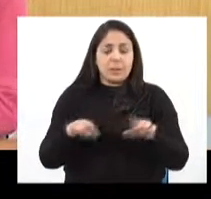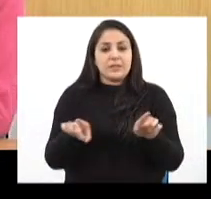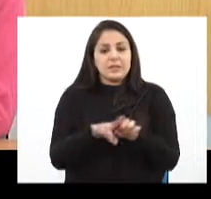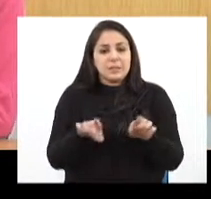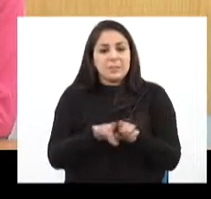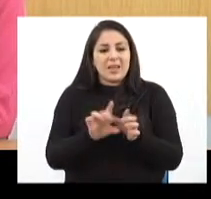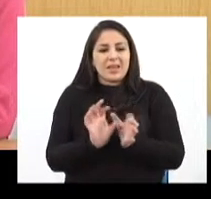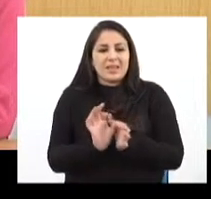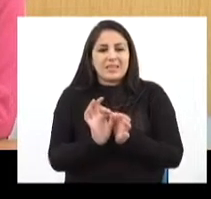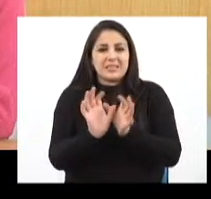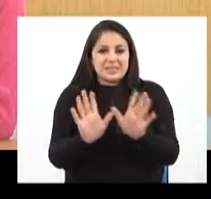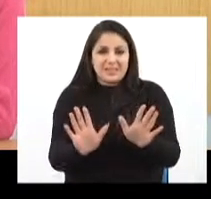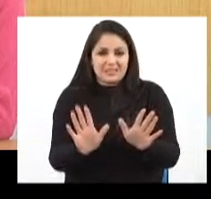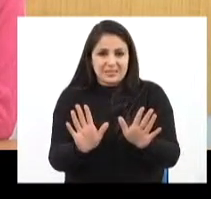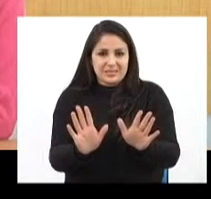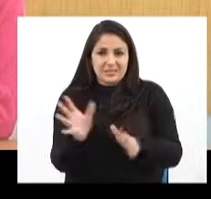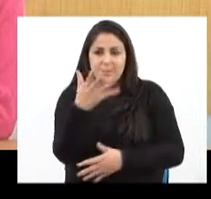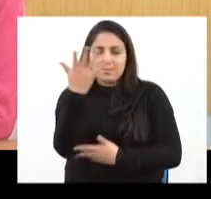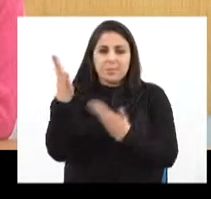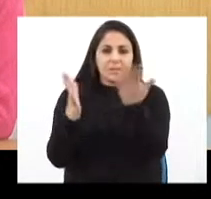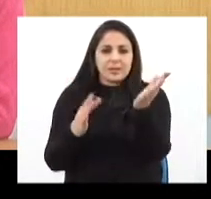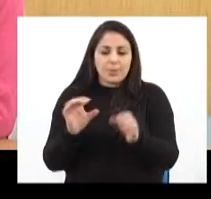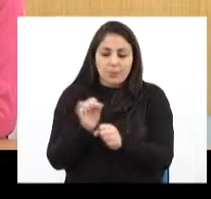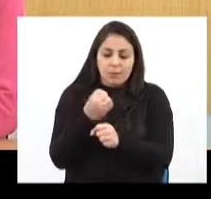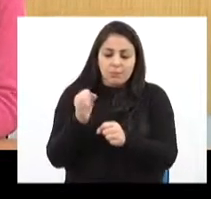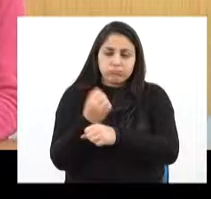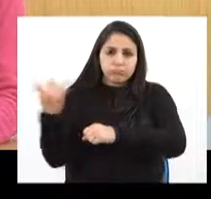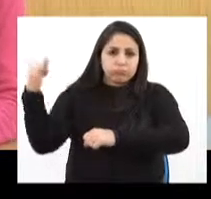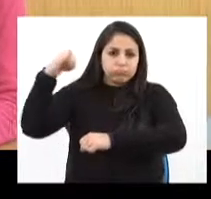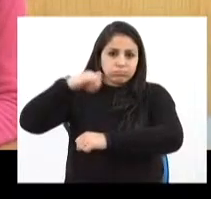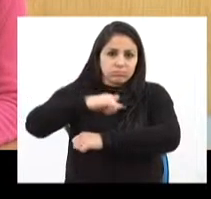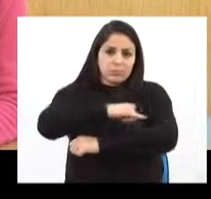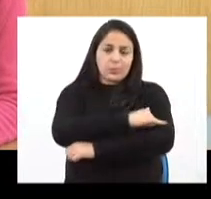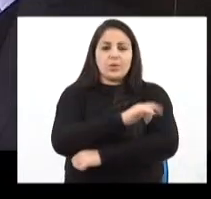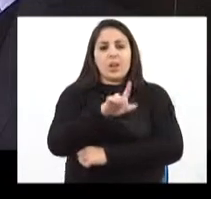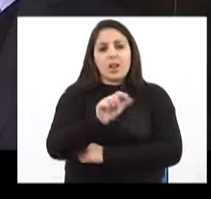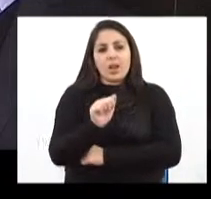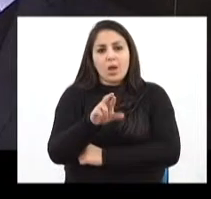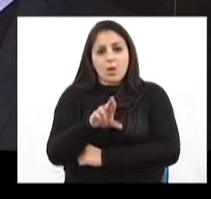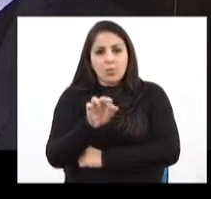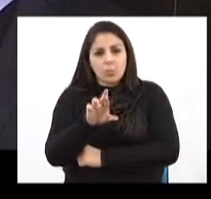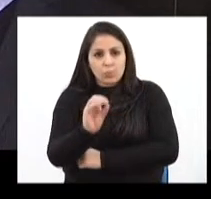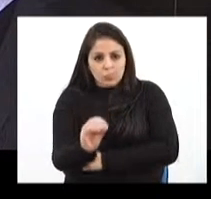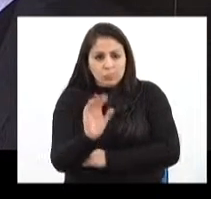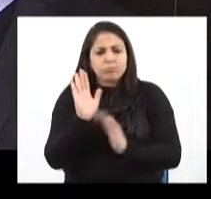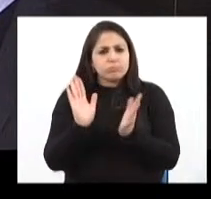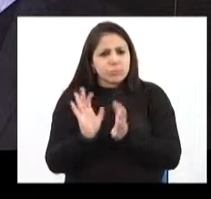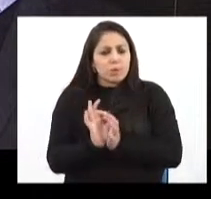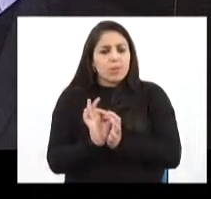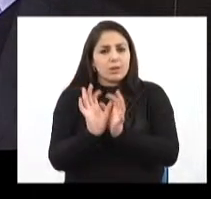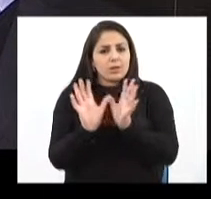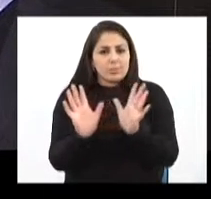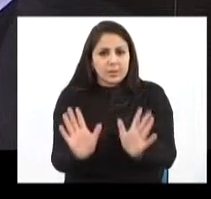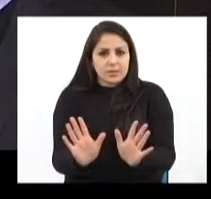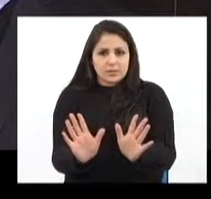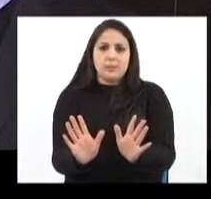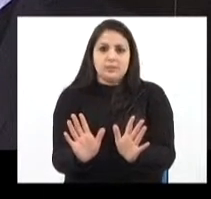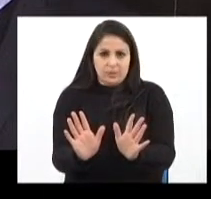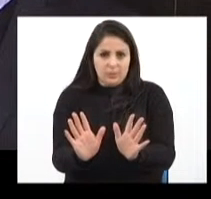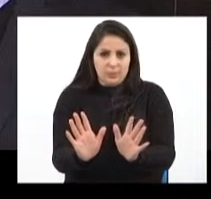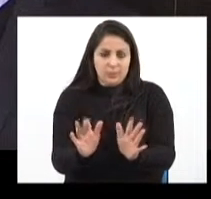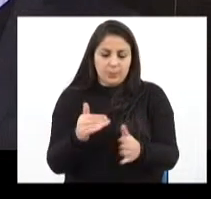sobre licença ambiental para as obras no aeroporto Lauro Cortes. Que já é uma licença, digamos